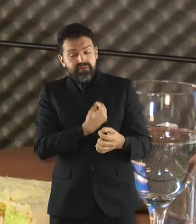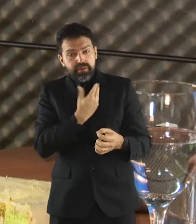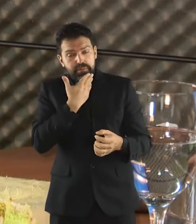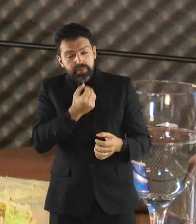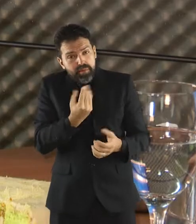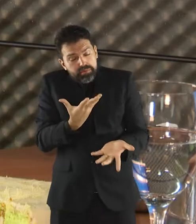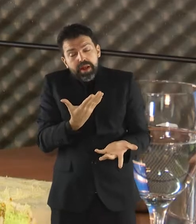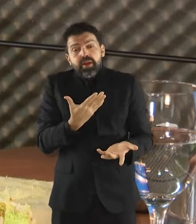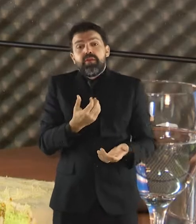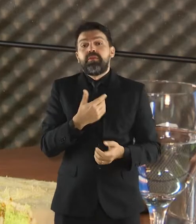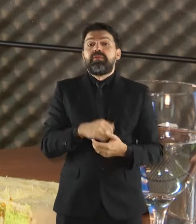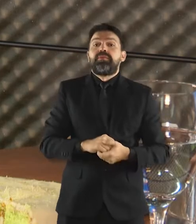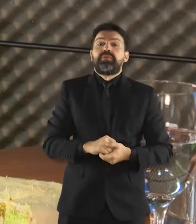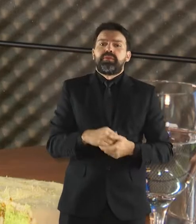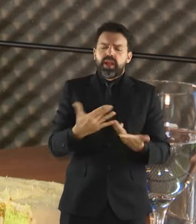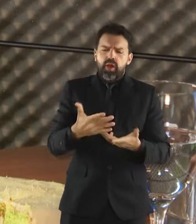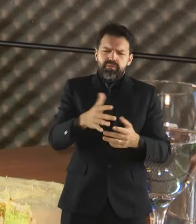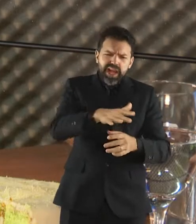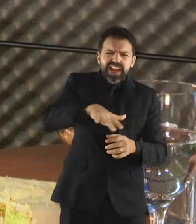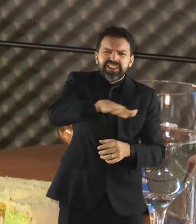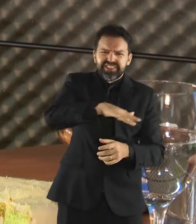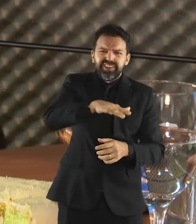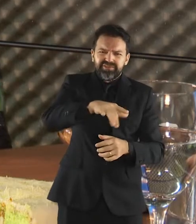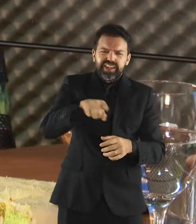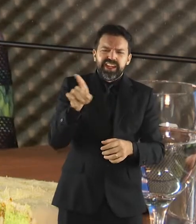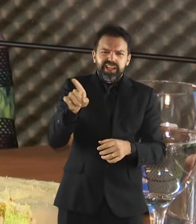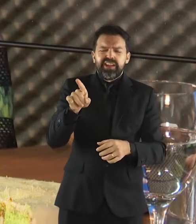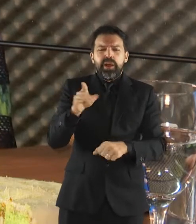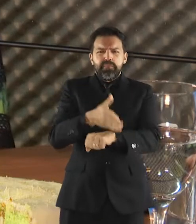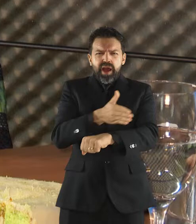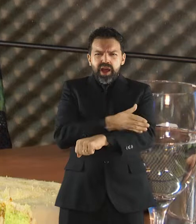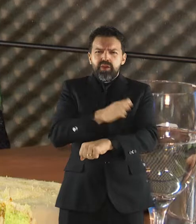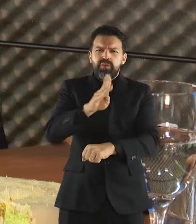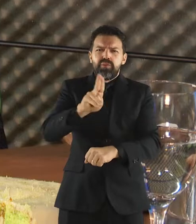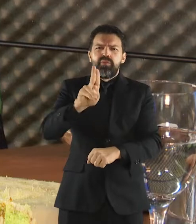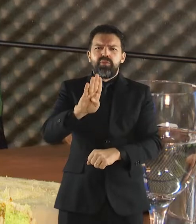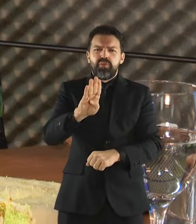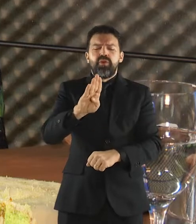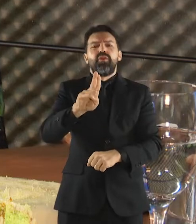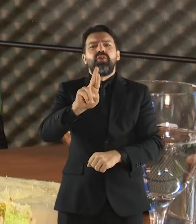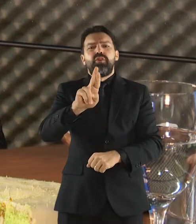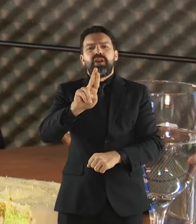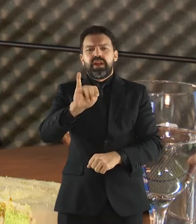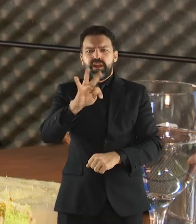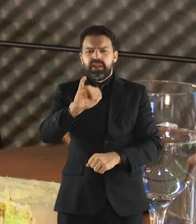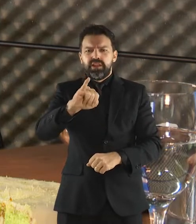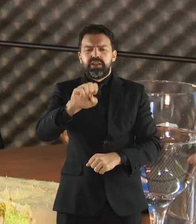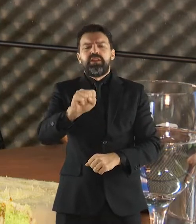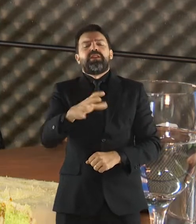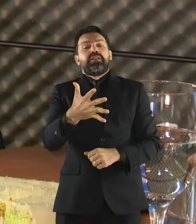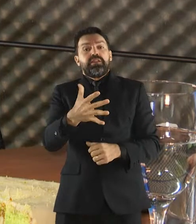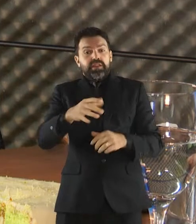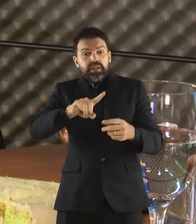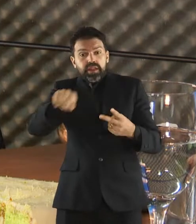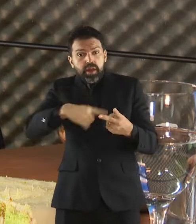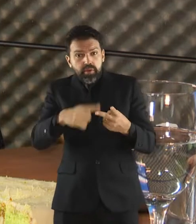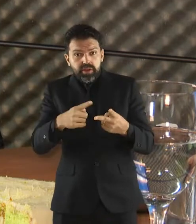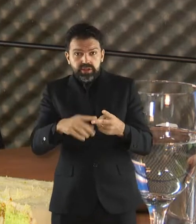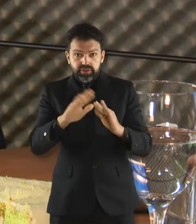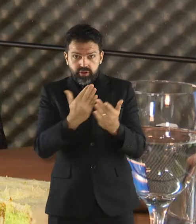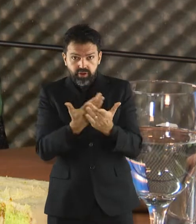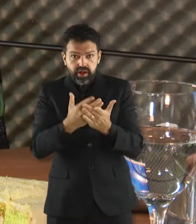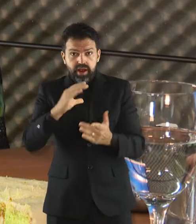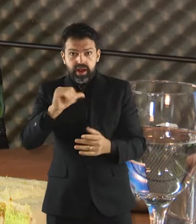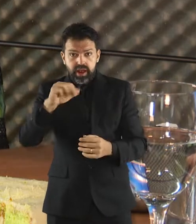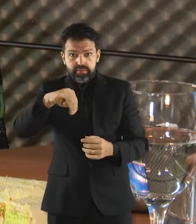região da Feira do Buriti, moramos ali a vida toda. Eu estudei na escola Buritis e depois estudei na escola Camilo Dias.